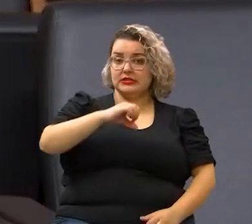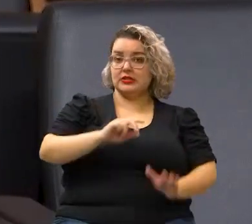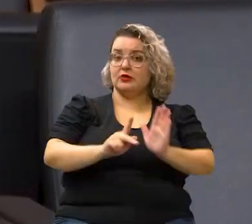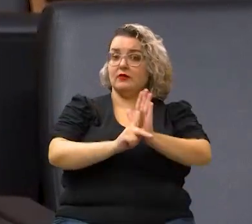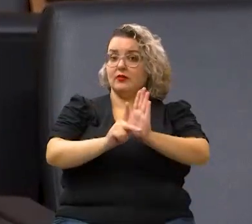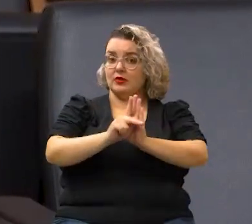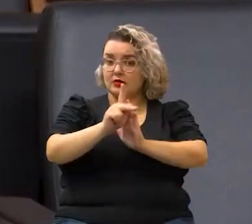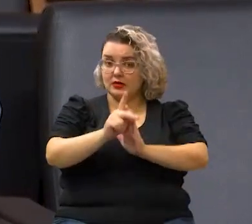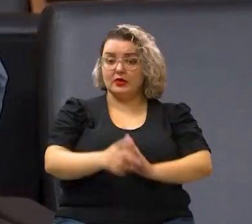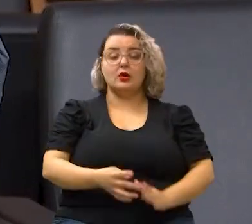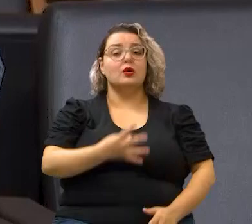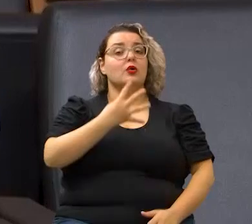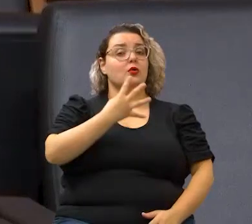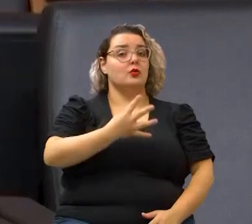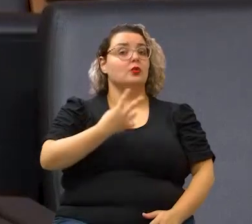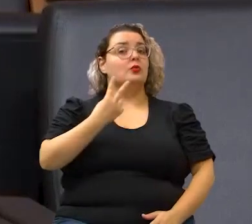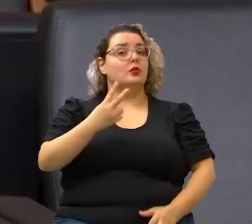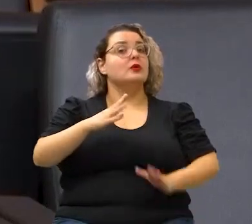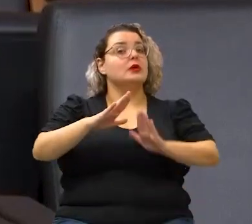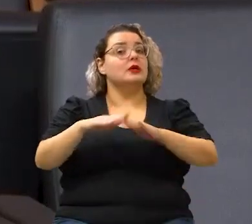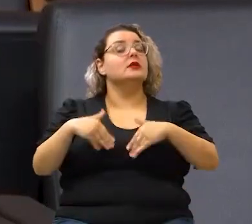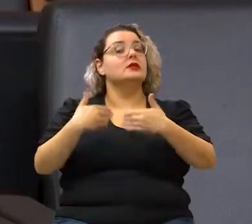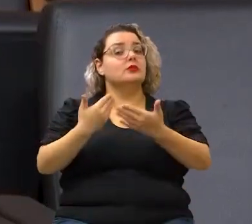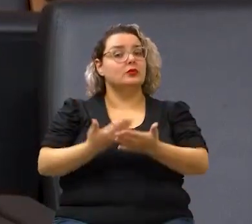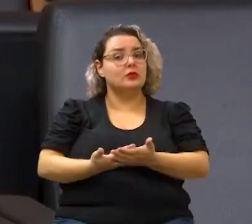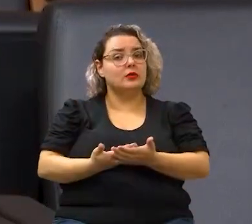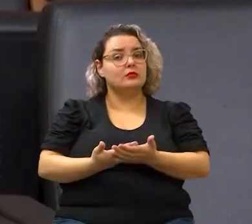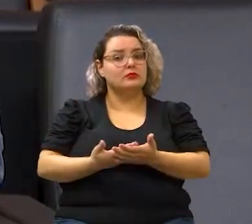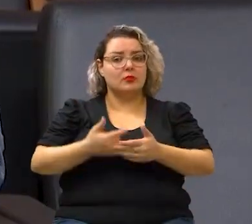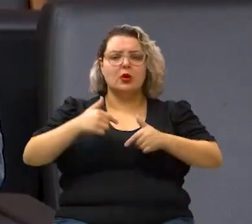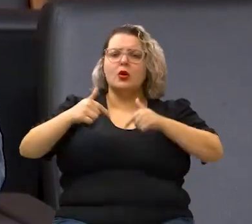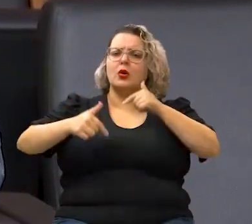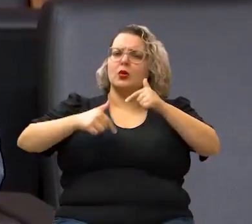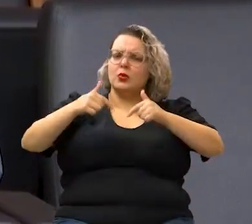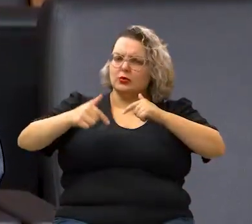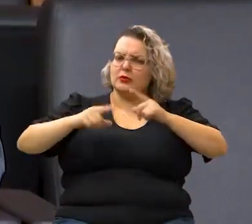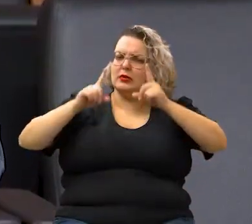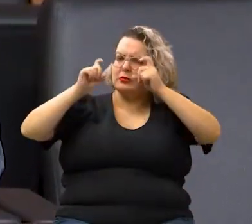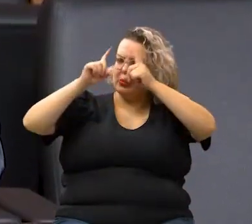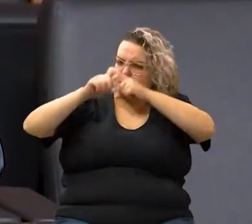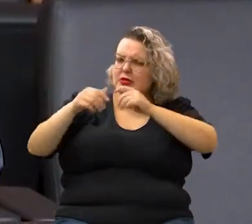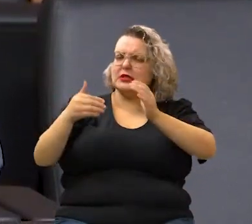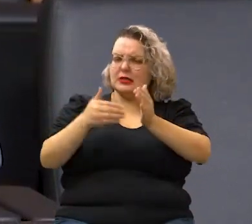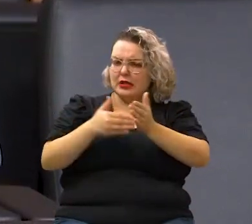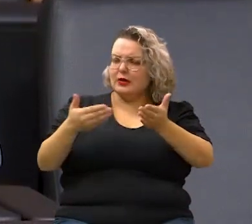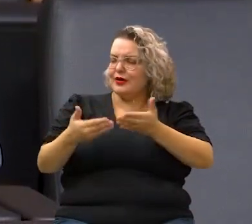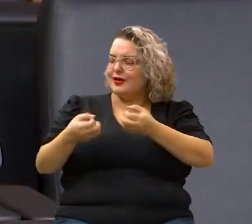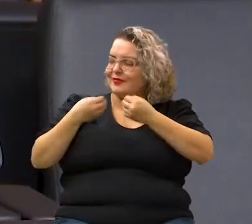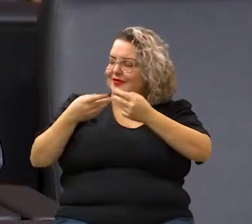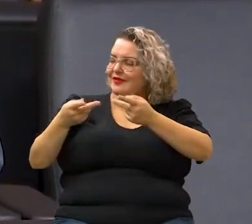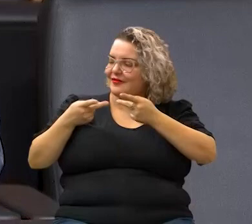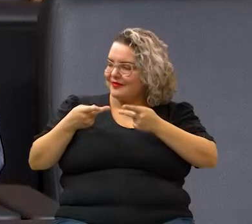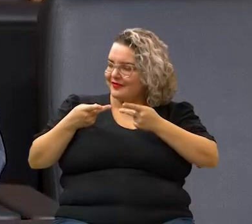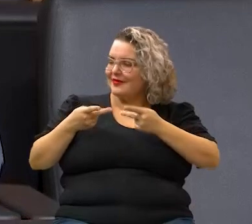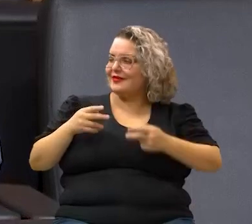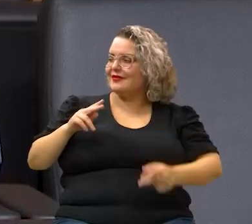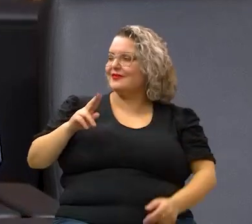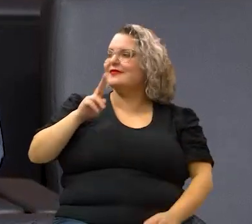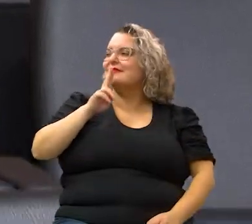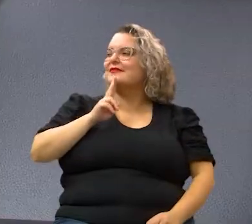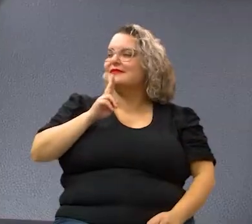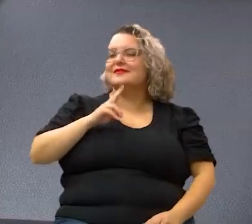19 projetos, 42 requerimentos. Um trabalho árduo até agora. Seja bem-vindo ao Em Pauta, Nelson Osseri.